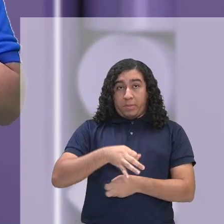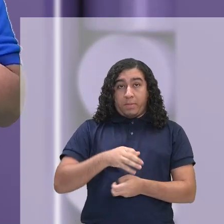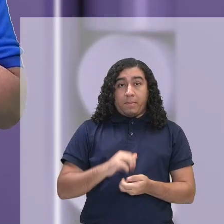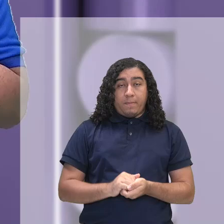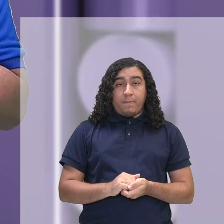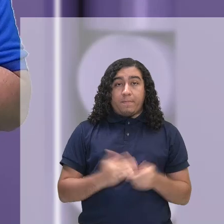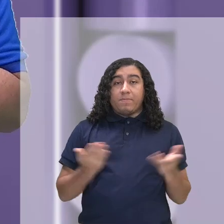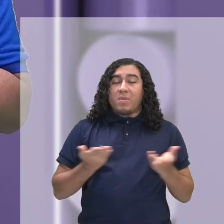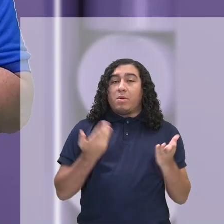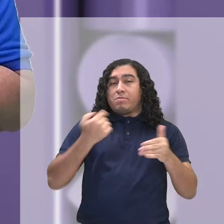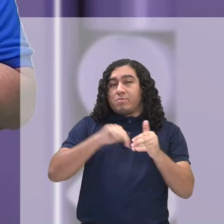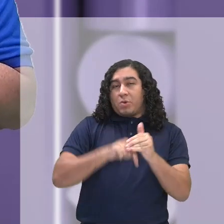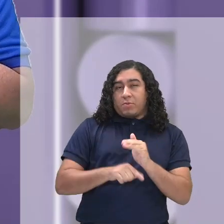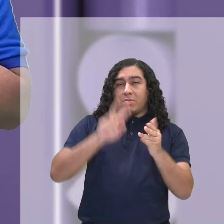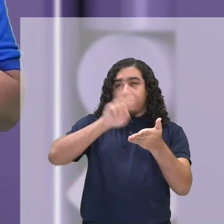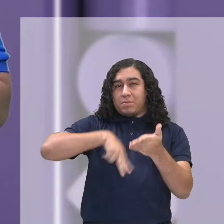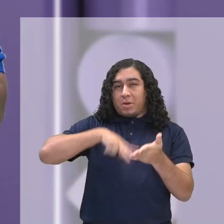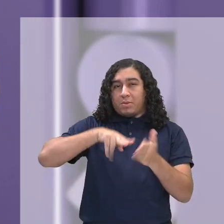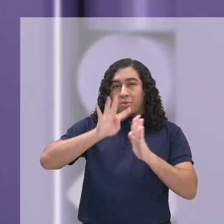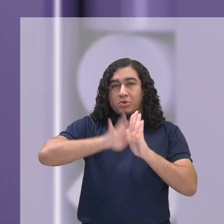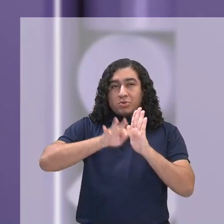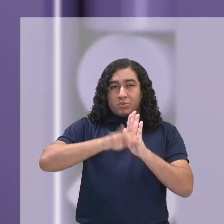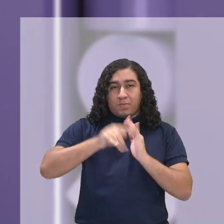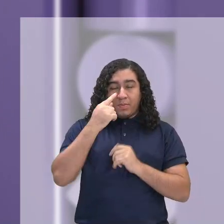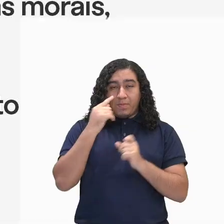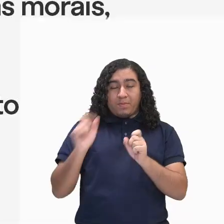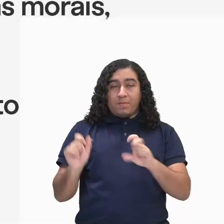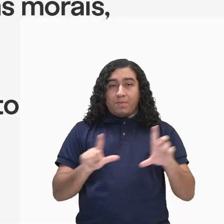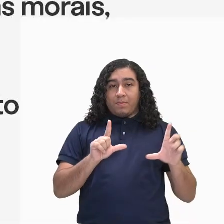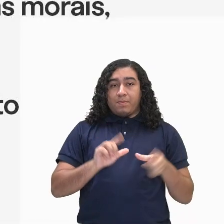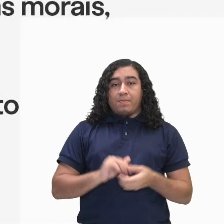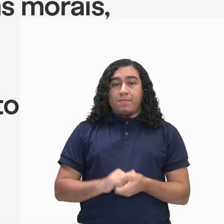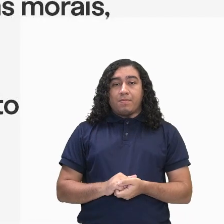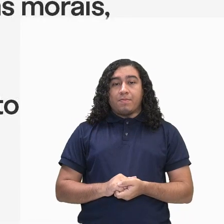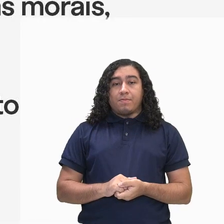Vamos aprofundar ainda um pouquinho mais. Vamos lá para a próxima cartela.